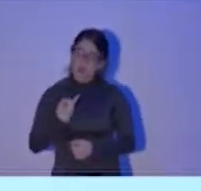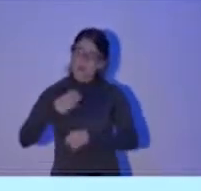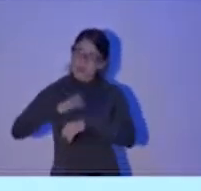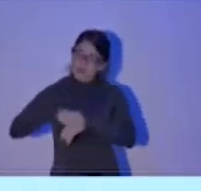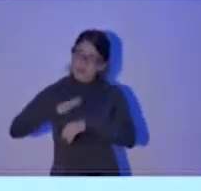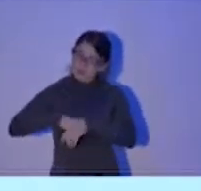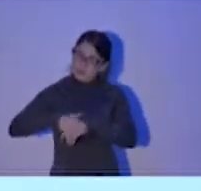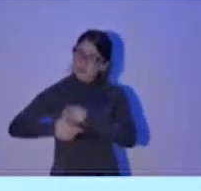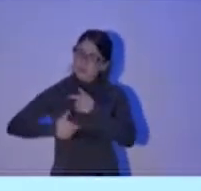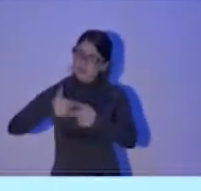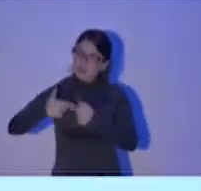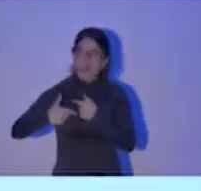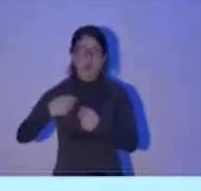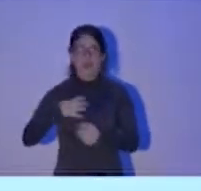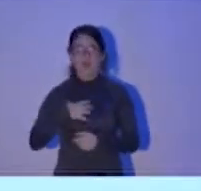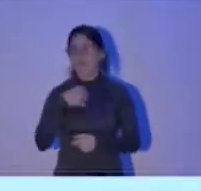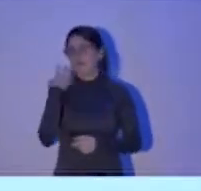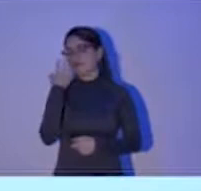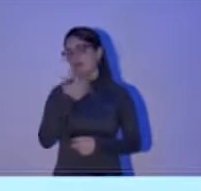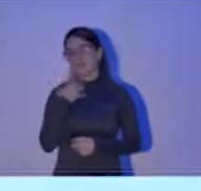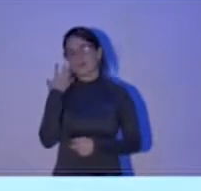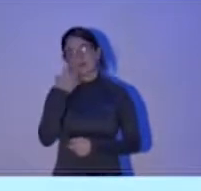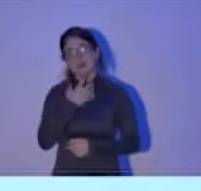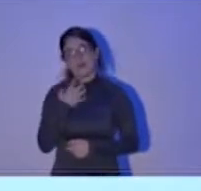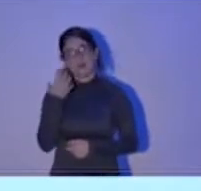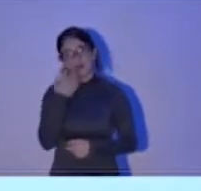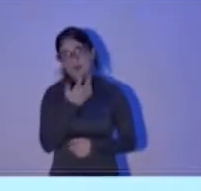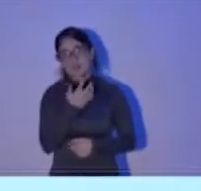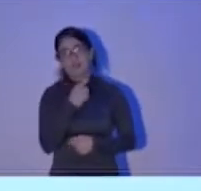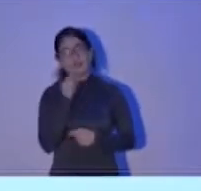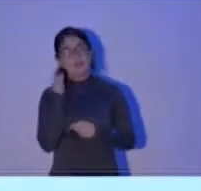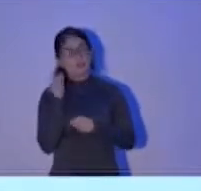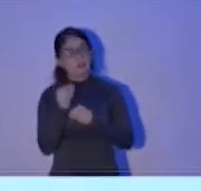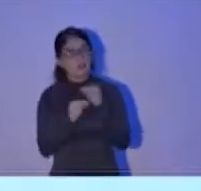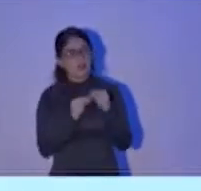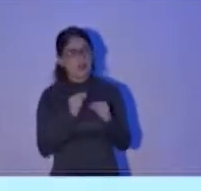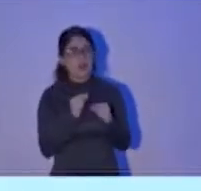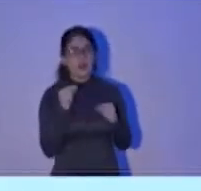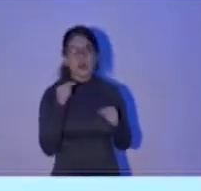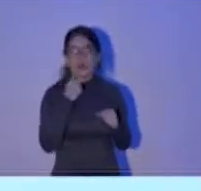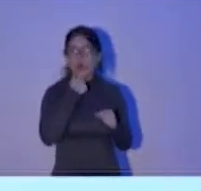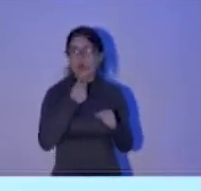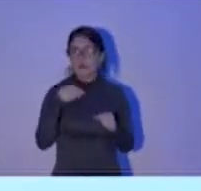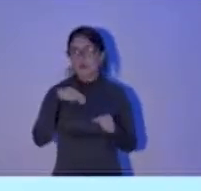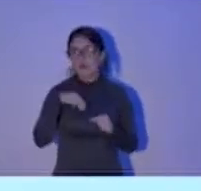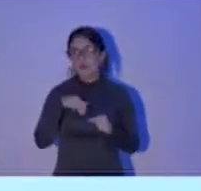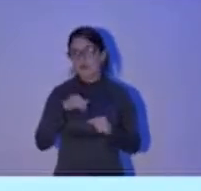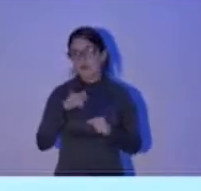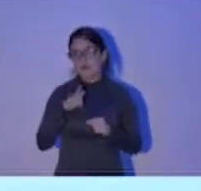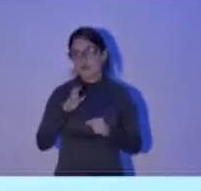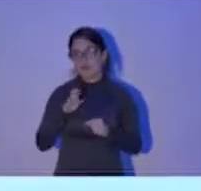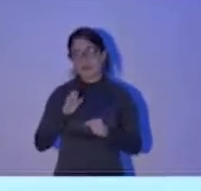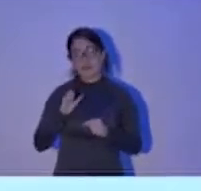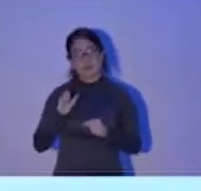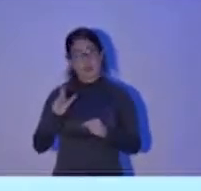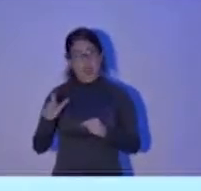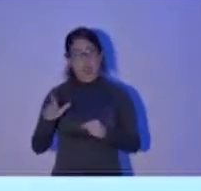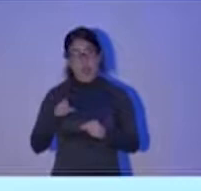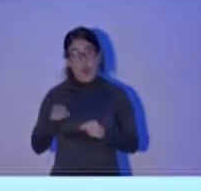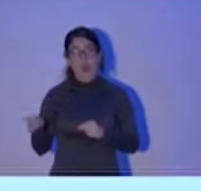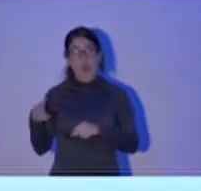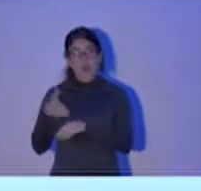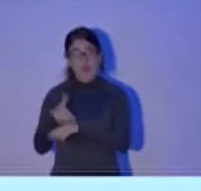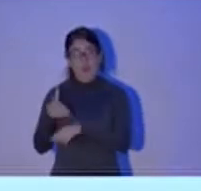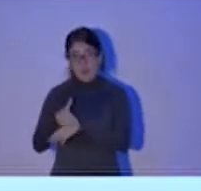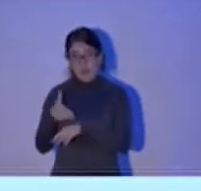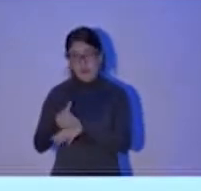eu estou apaixonada, e a gente tem dito, e eu digo muito para o Miguel faz parte desse grupo. É um grupo compacto,